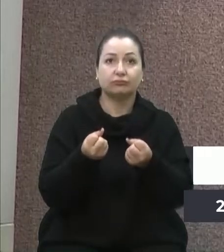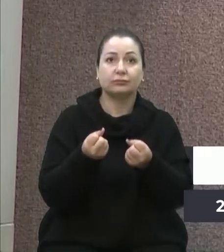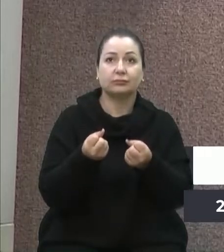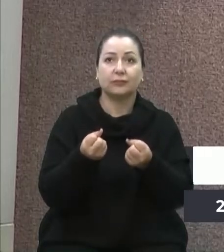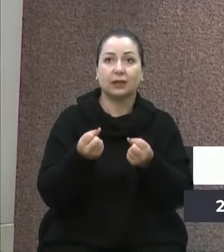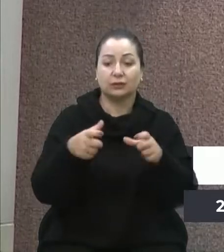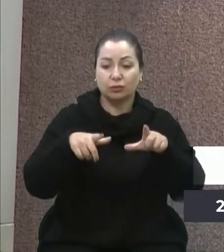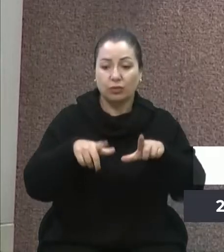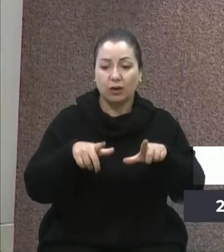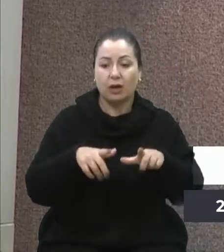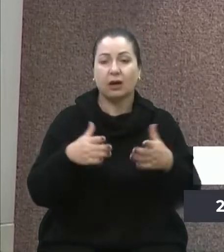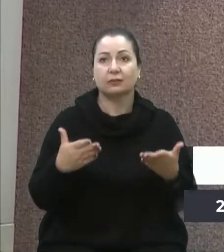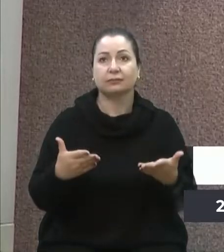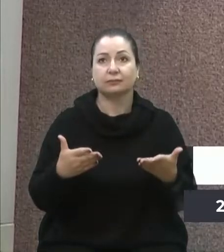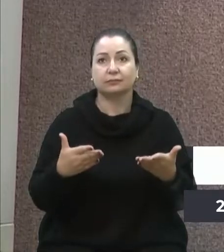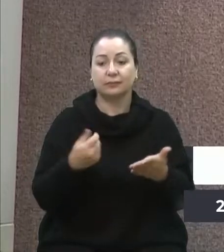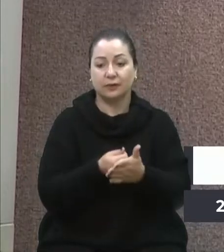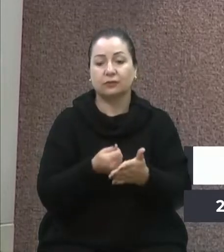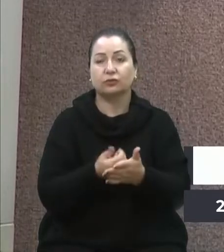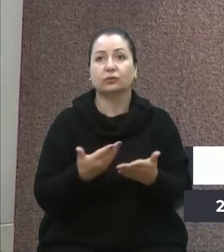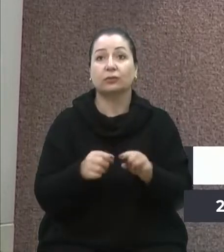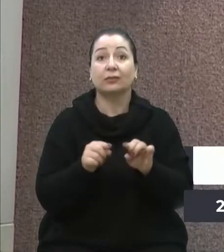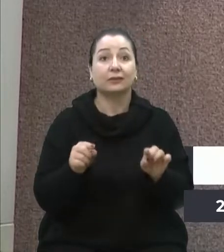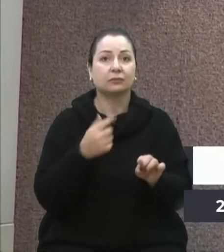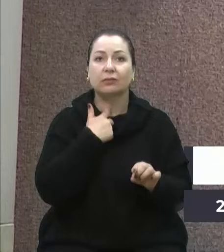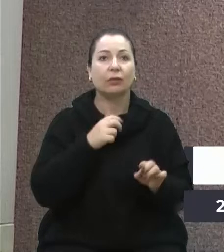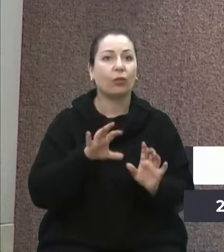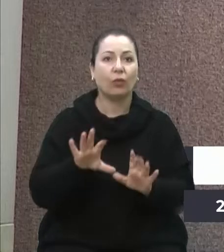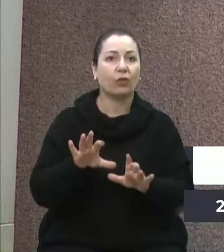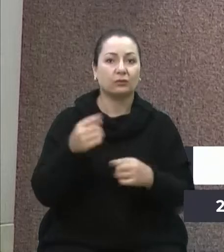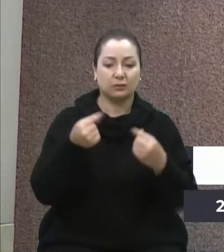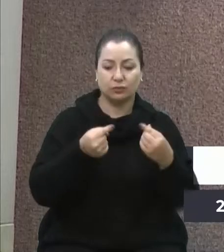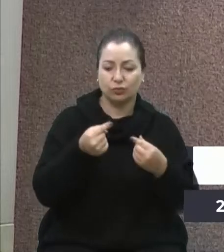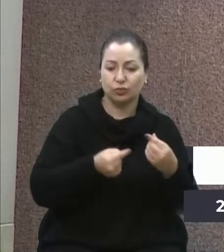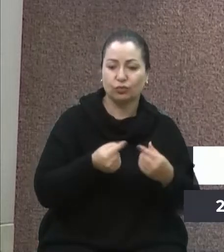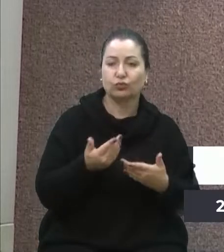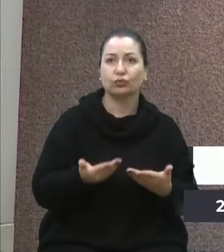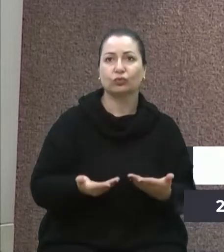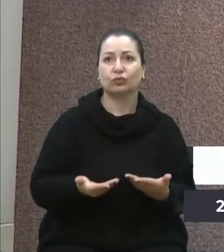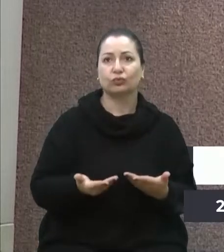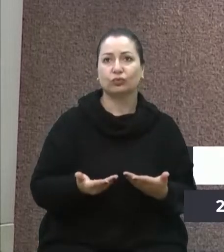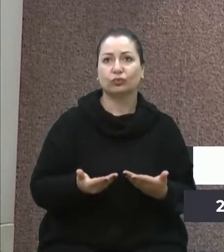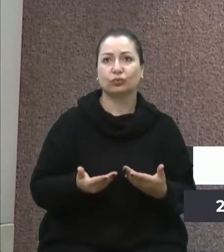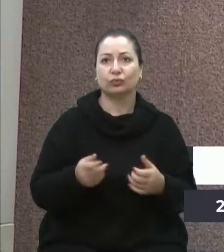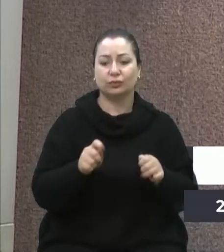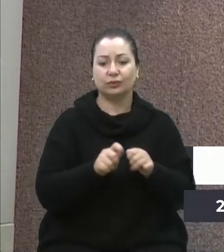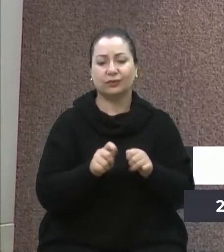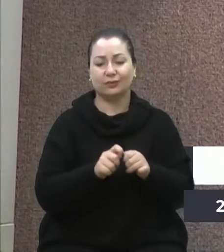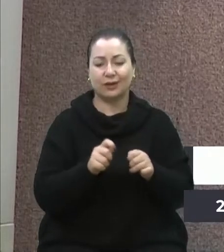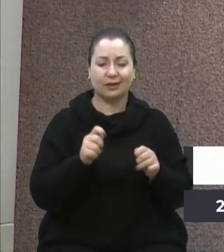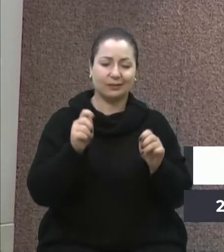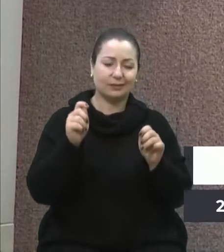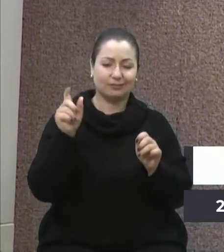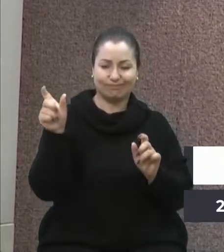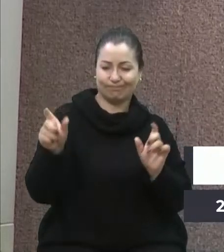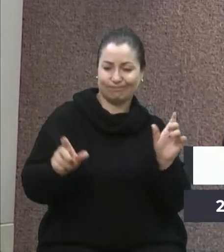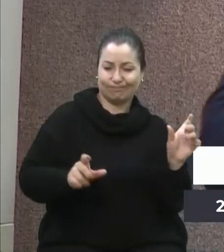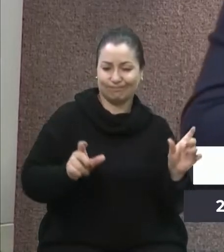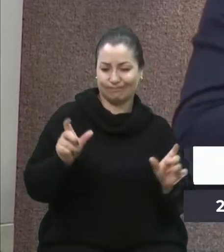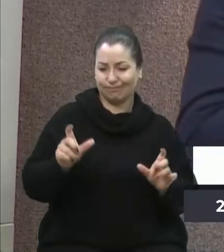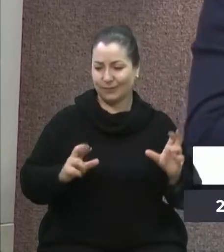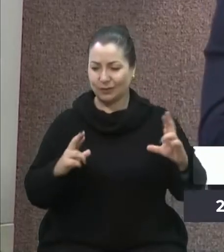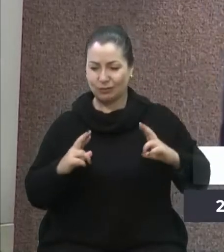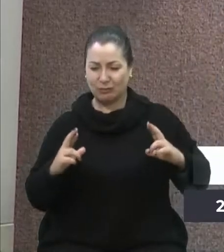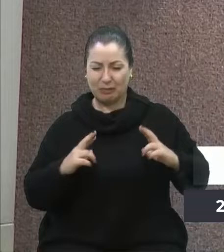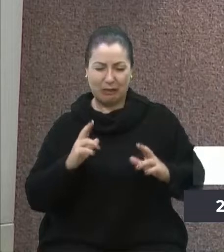exigida. Vou declarar voto, presidente. Mas eu não gosto desse discurso que leva para o lado pessoal, o lado sentimental, porque a gente